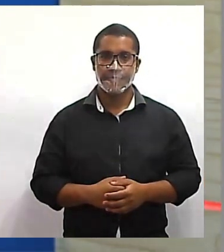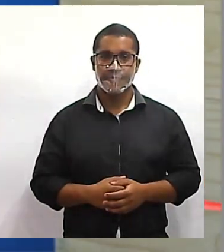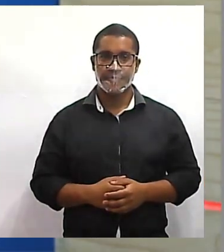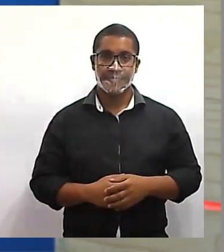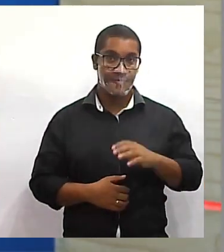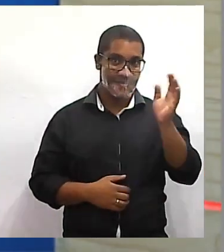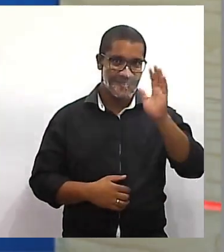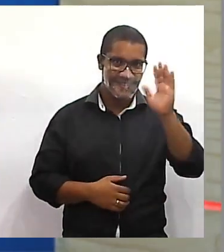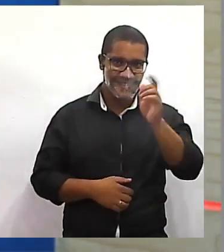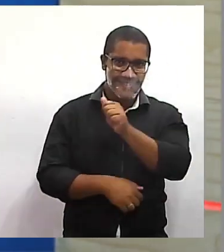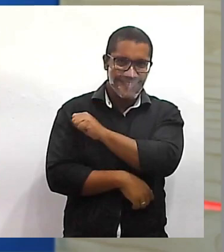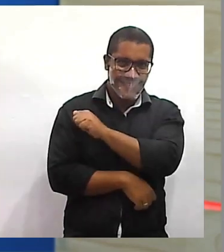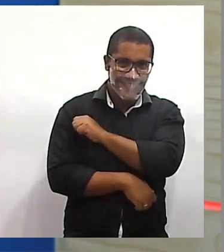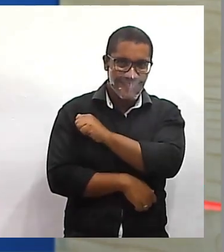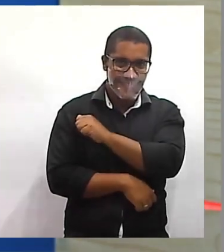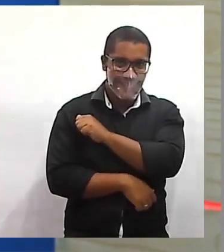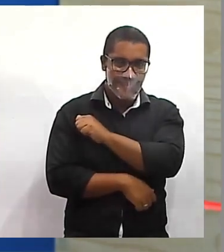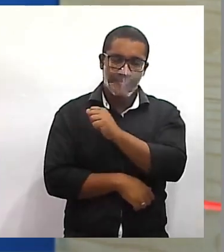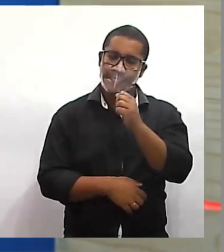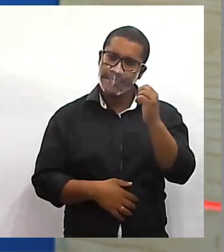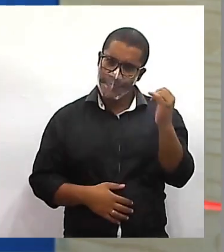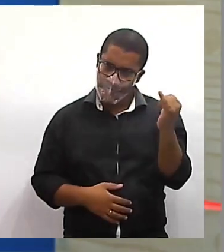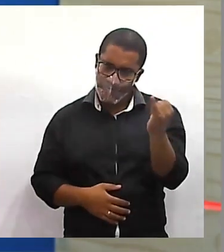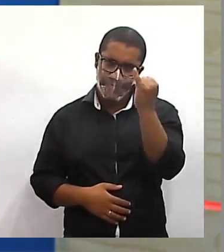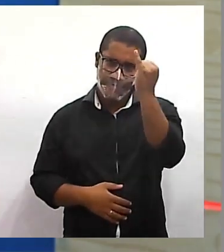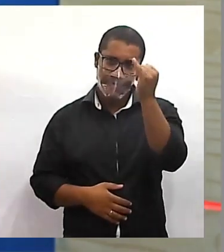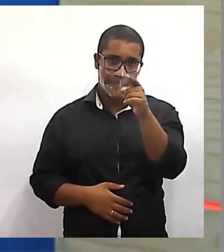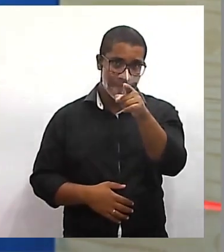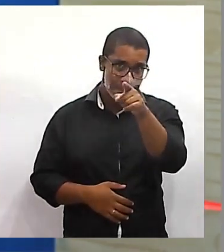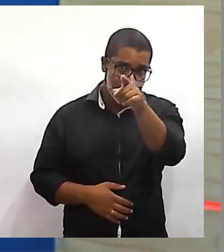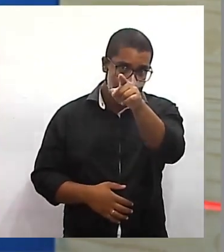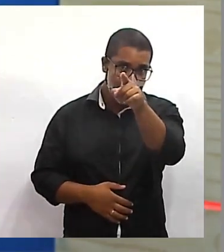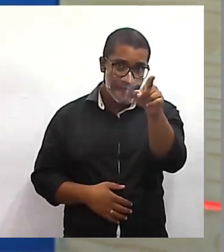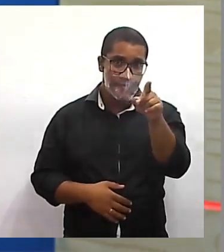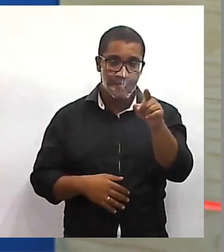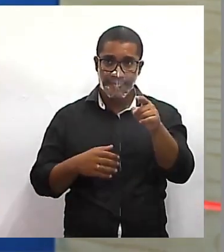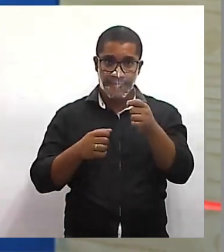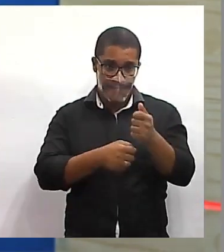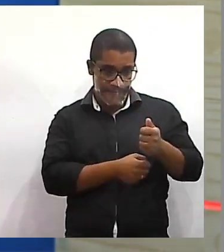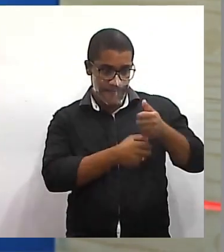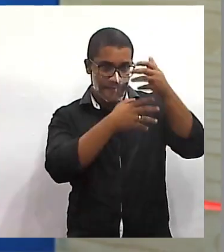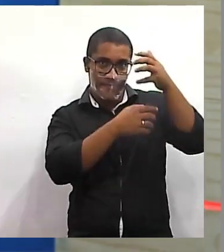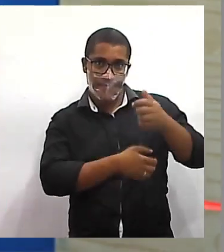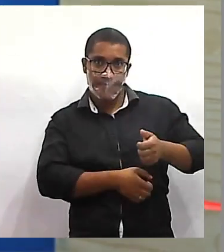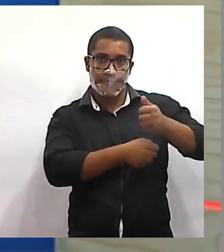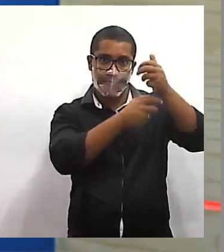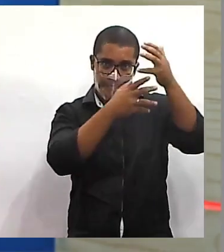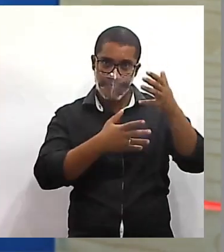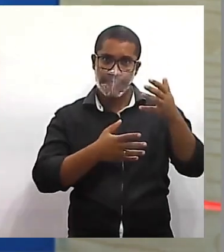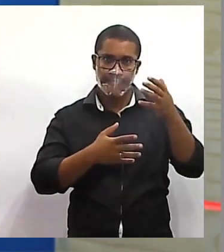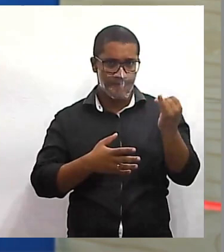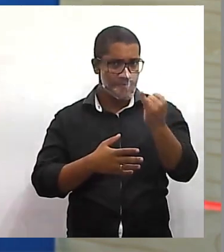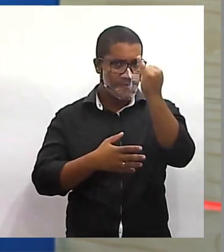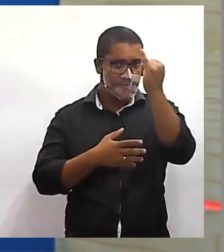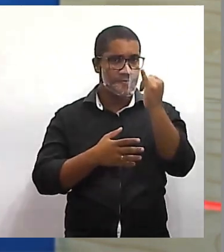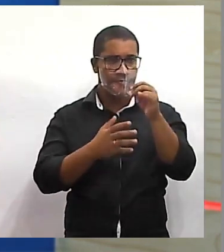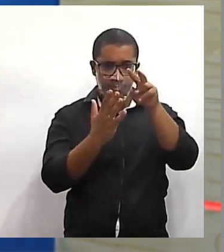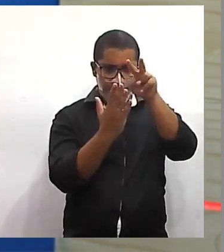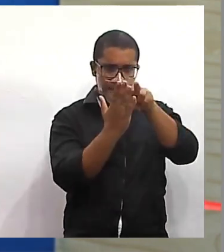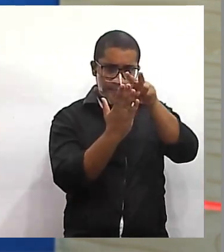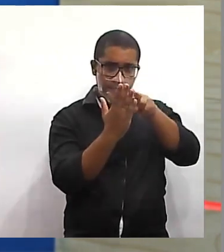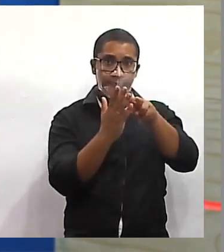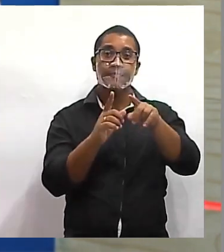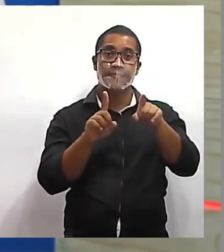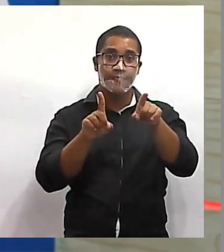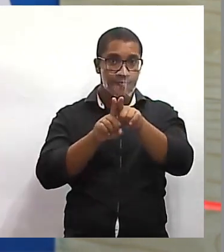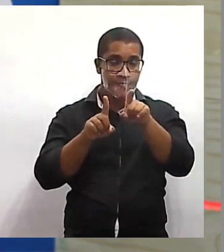Olá, estudante. É importante que vocês acompanhem o chat ao longo da nossa live e o certificado ele deve